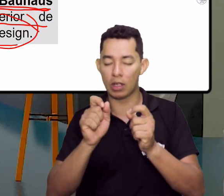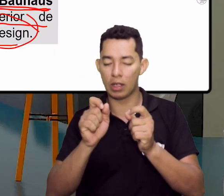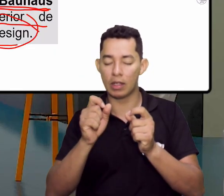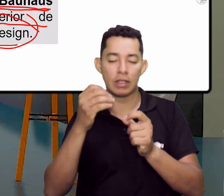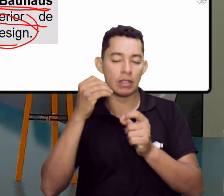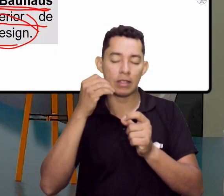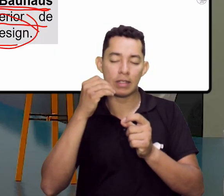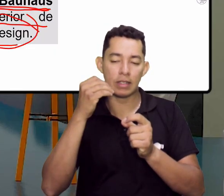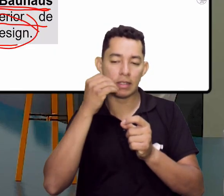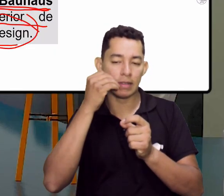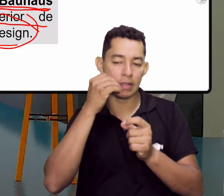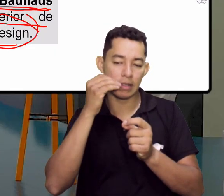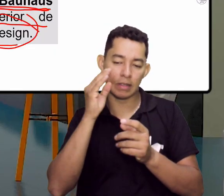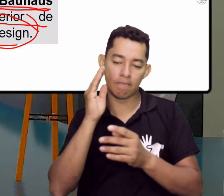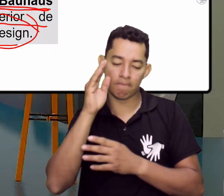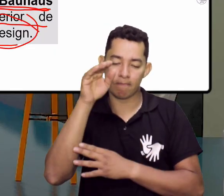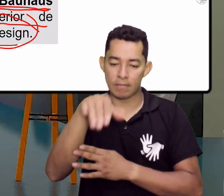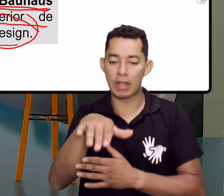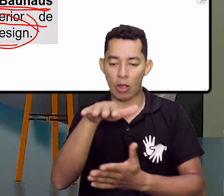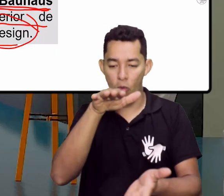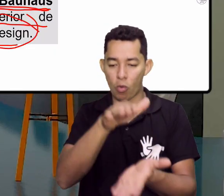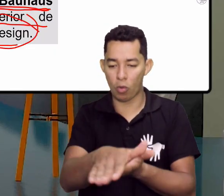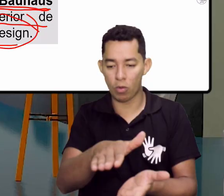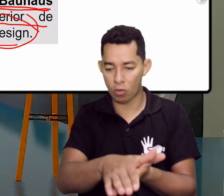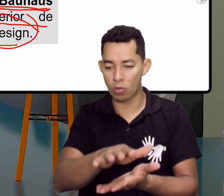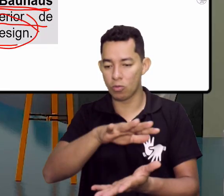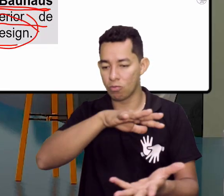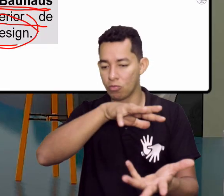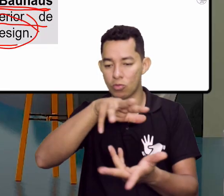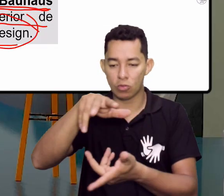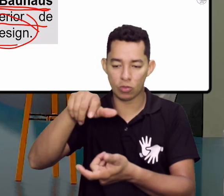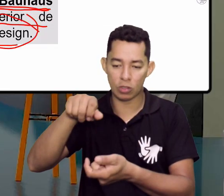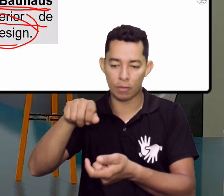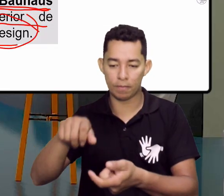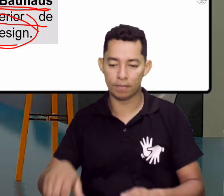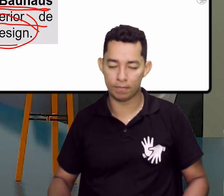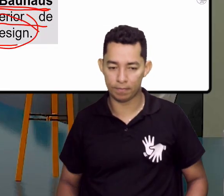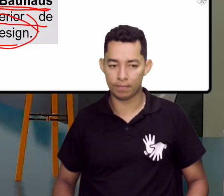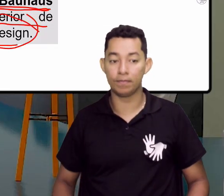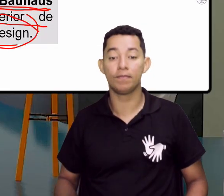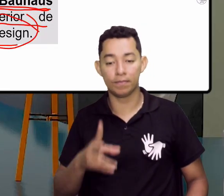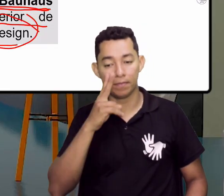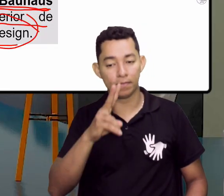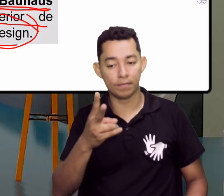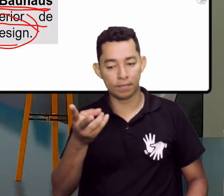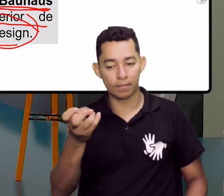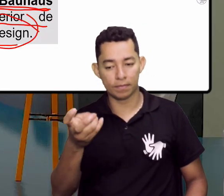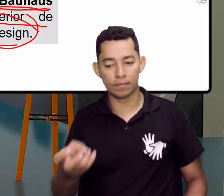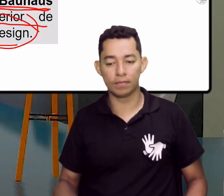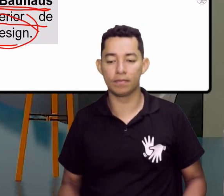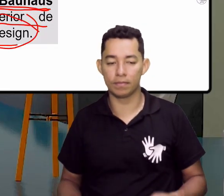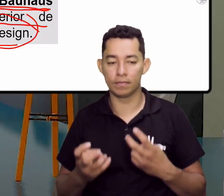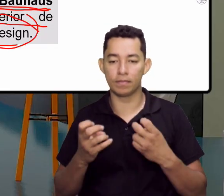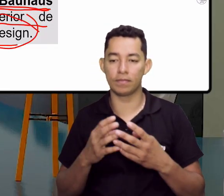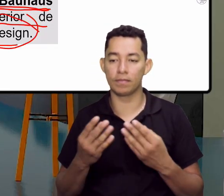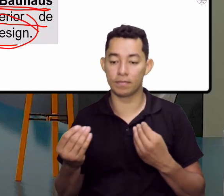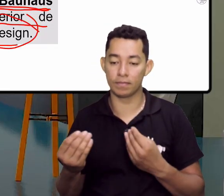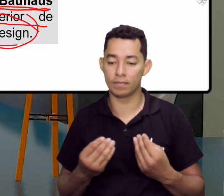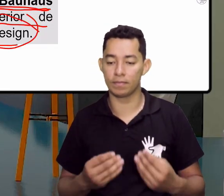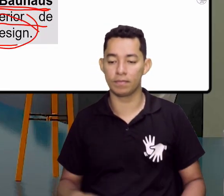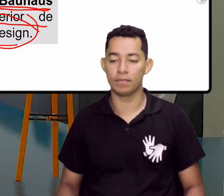atingir o consumo geral, mundial. Ok? Viu aí? É muita coisa, né?